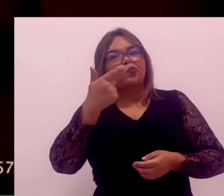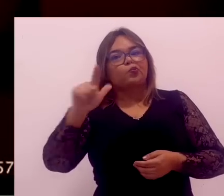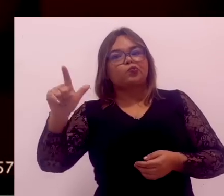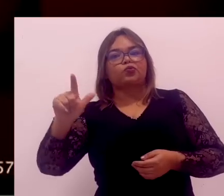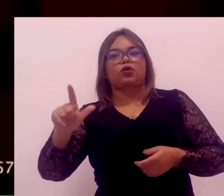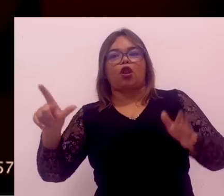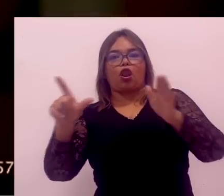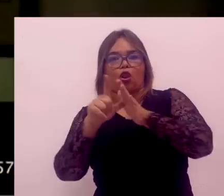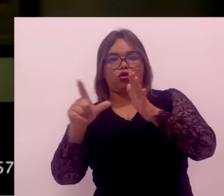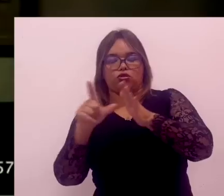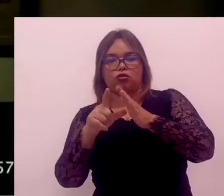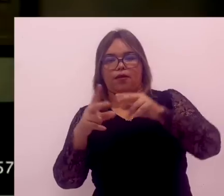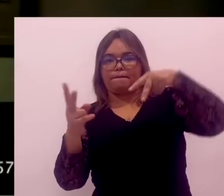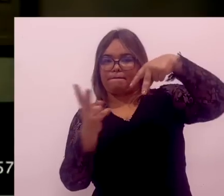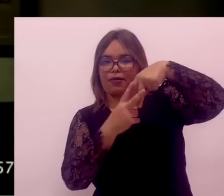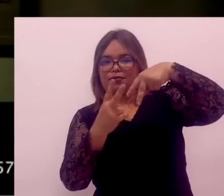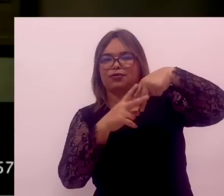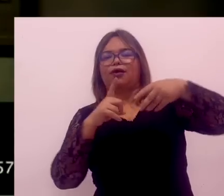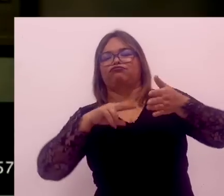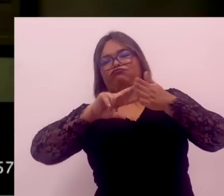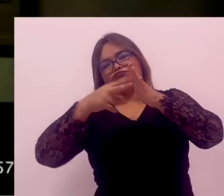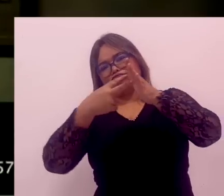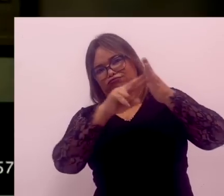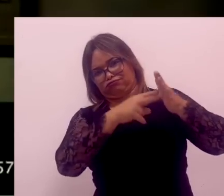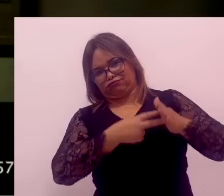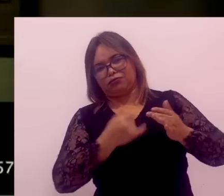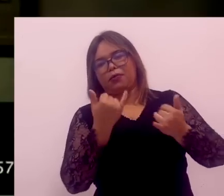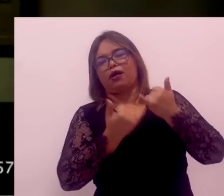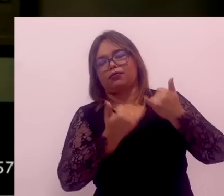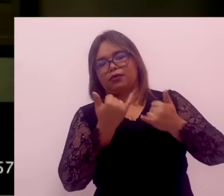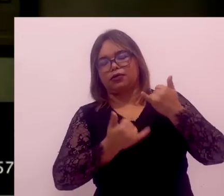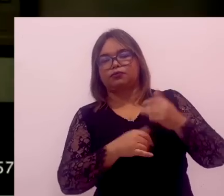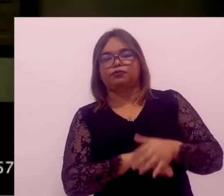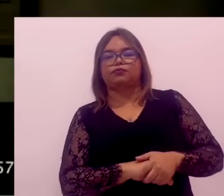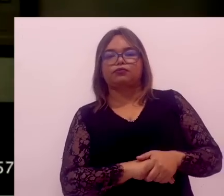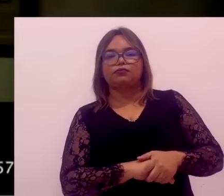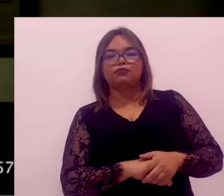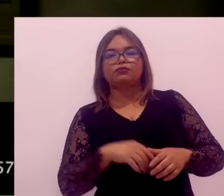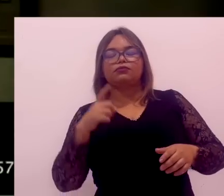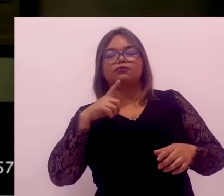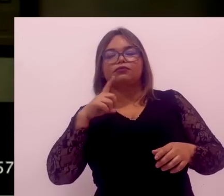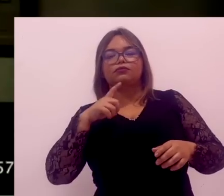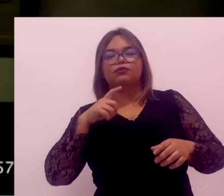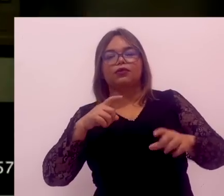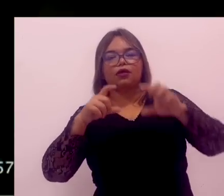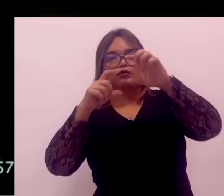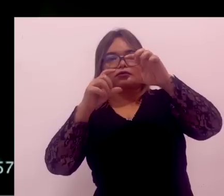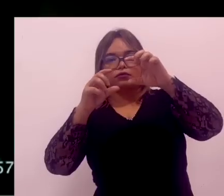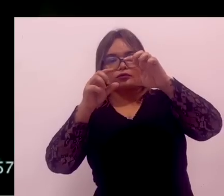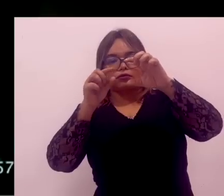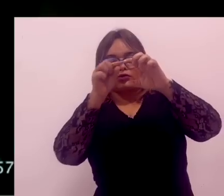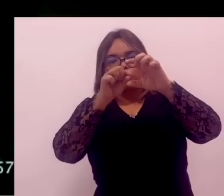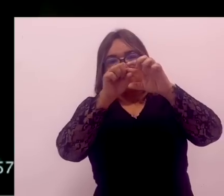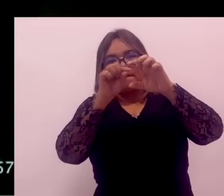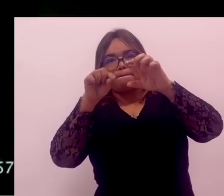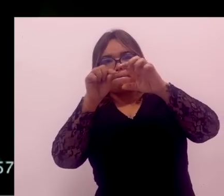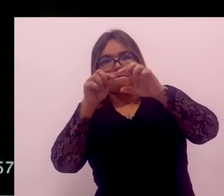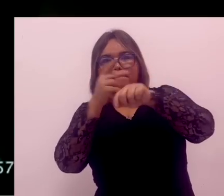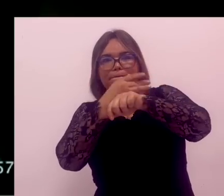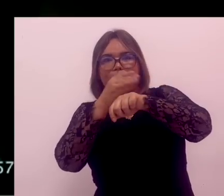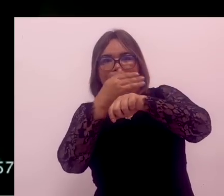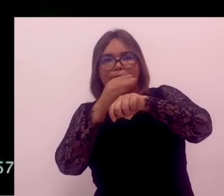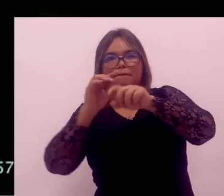Yang, lá no teto. Esta é a sala azul. Há somente 3 luzes na loja,